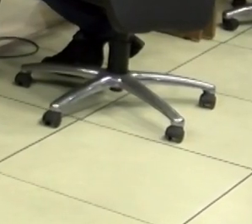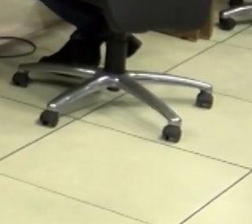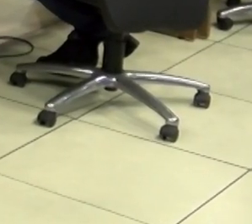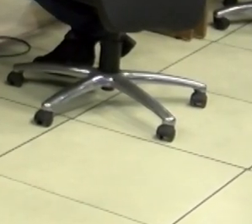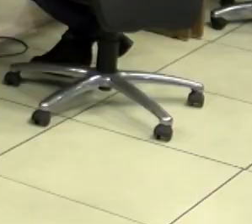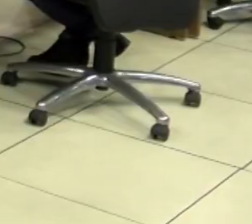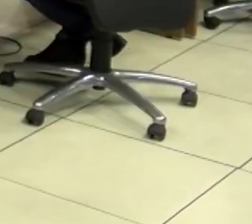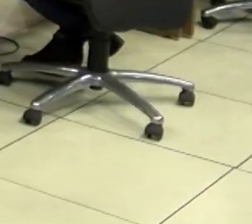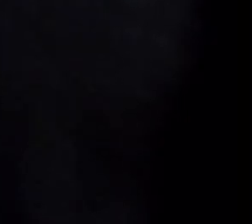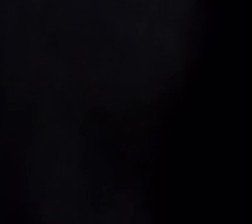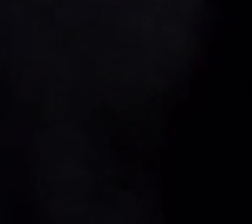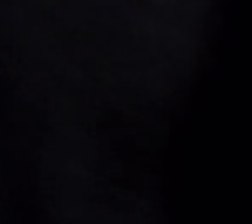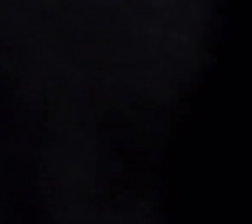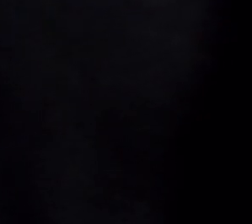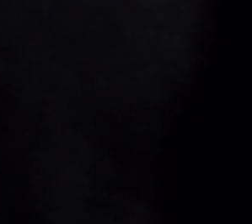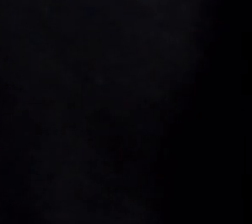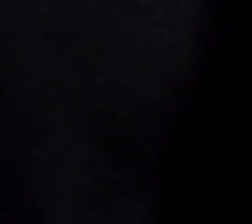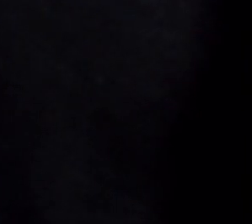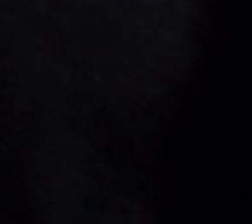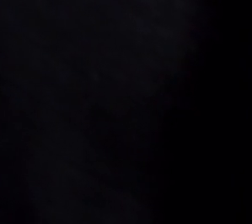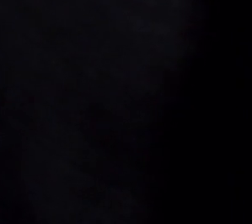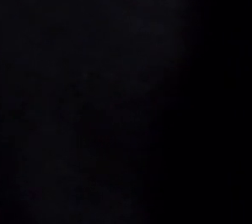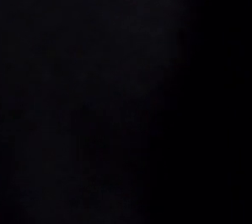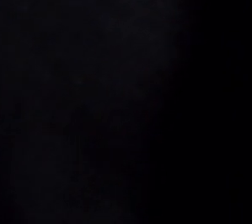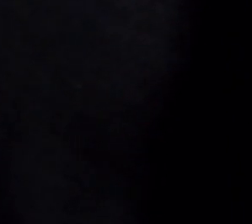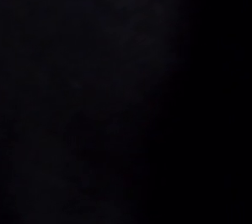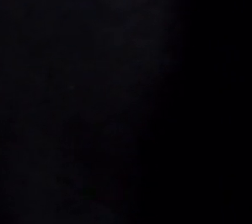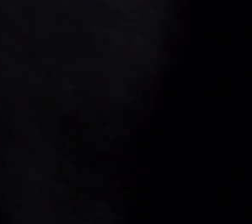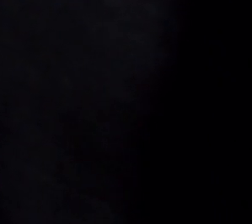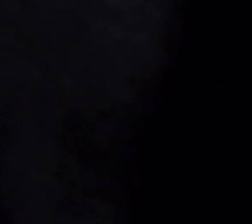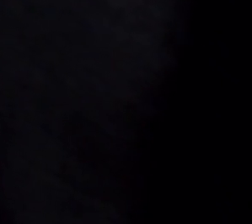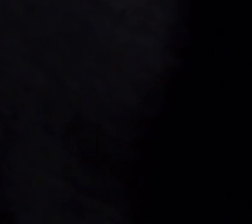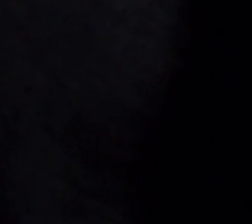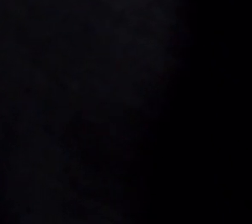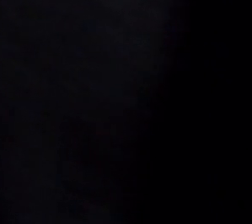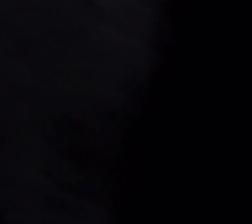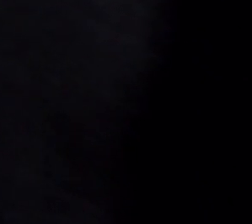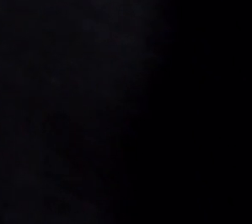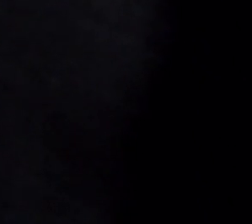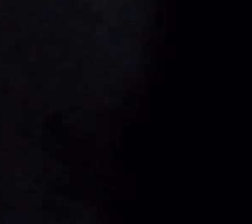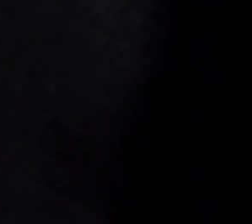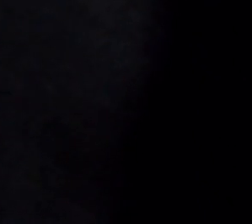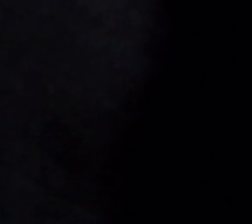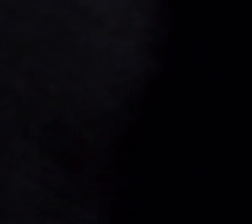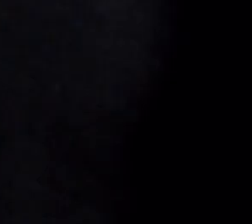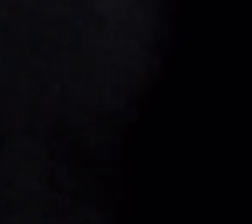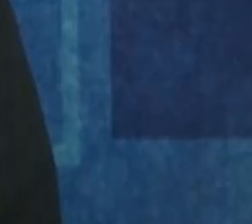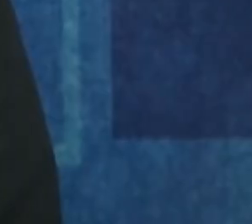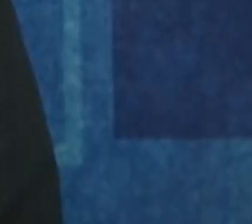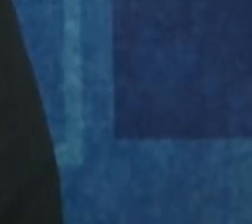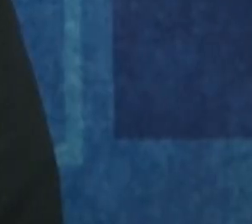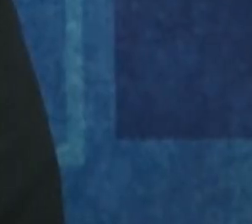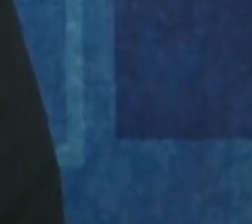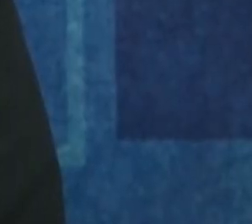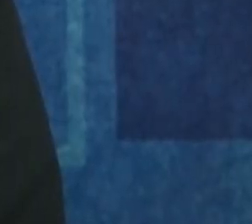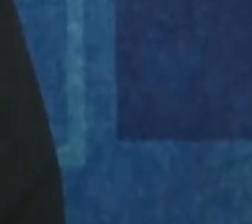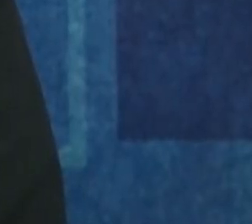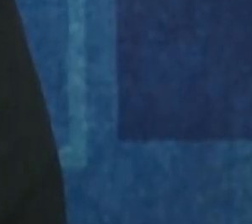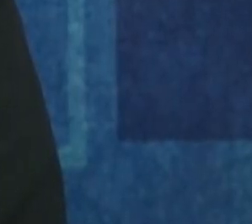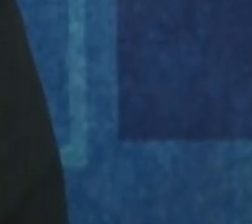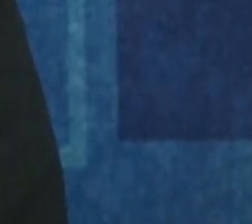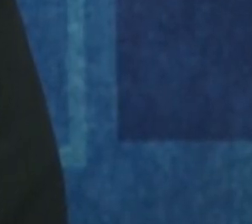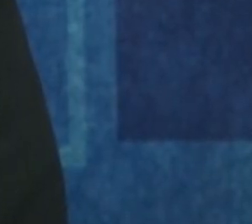o projeto de lei do vereador Alexandre Mendes o topete que declara de utilidade pública associação de moradores do conjunto